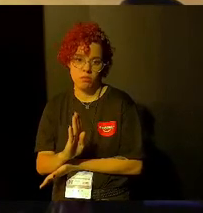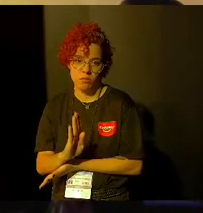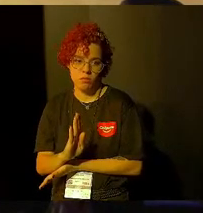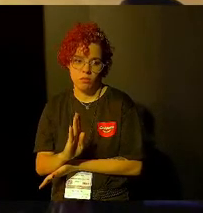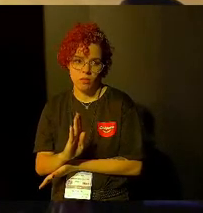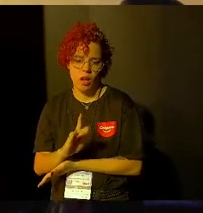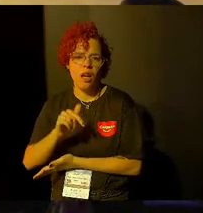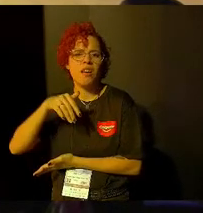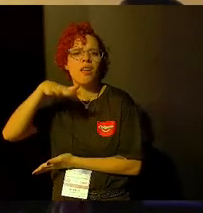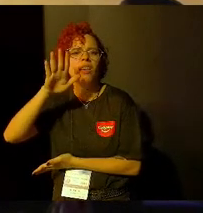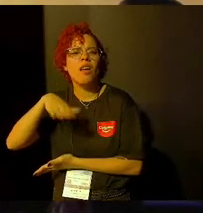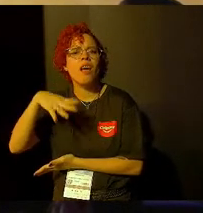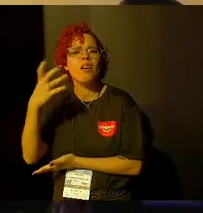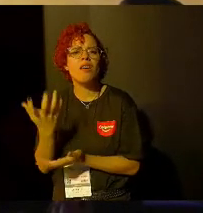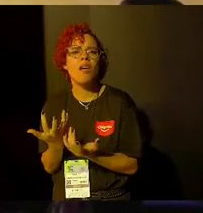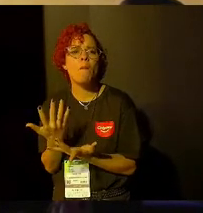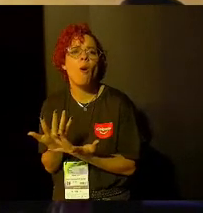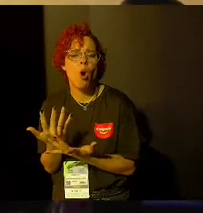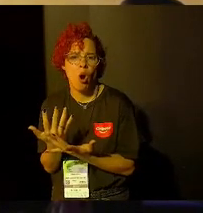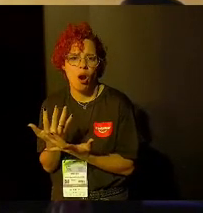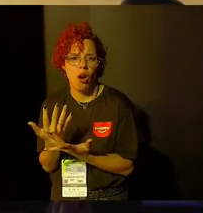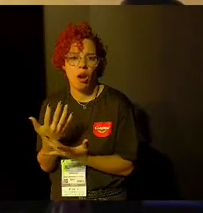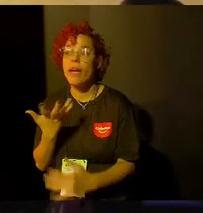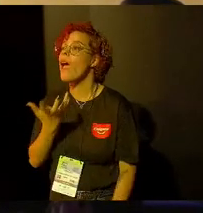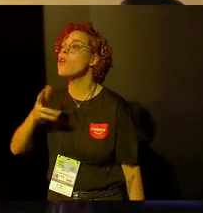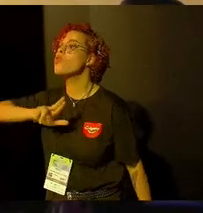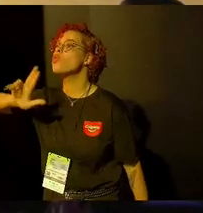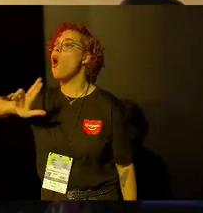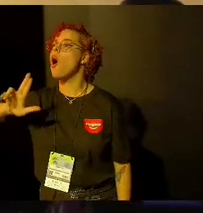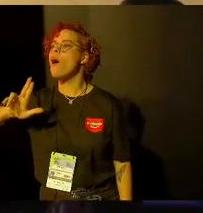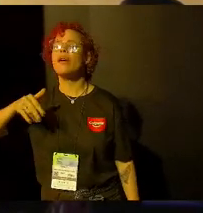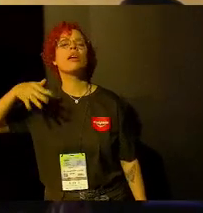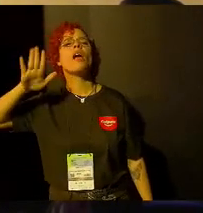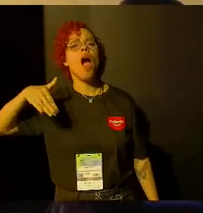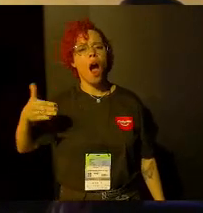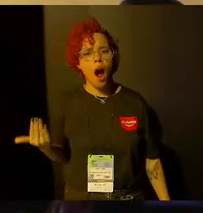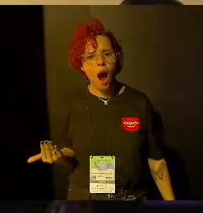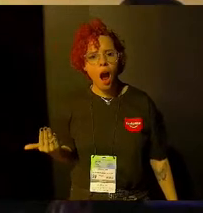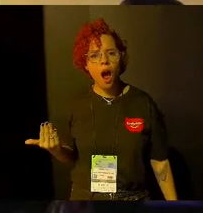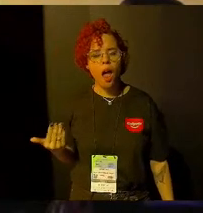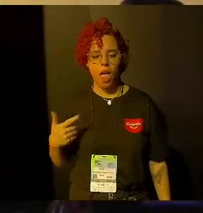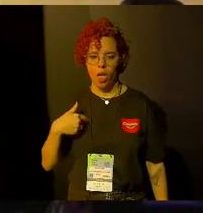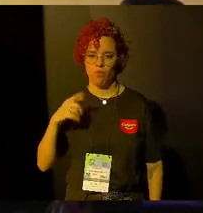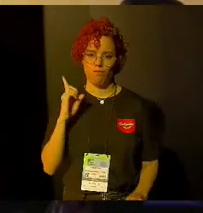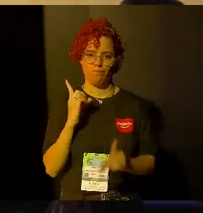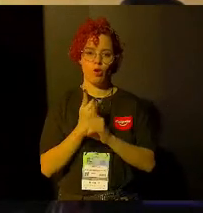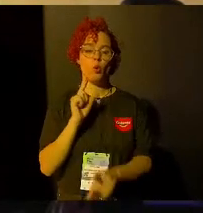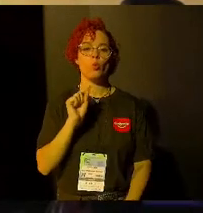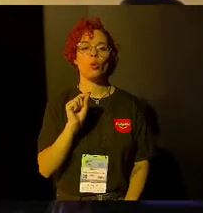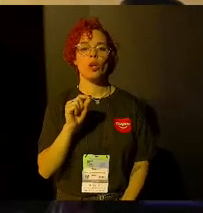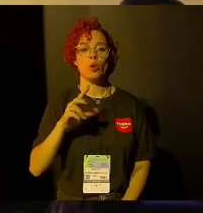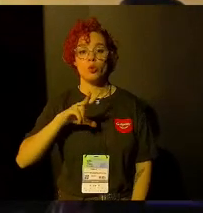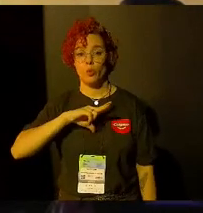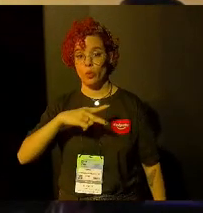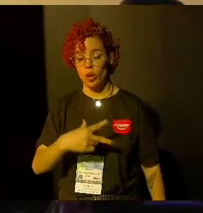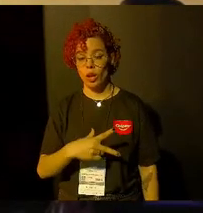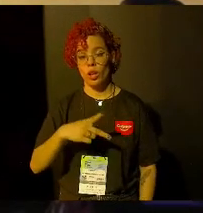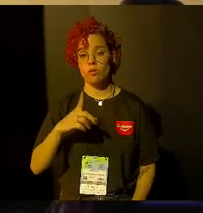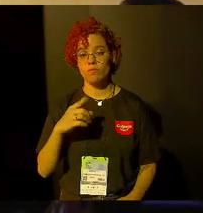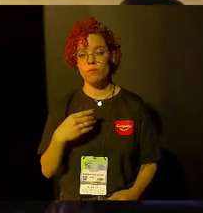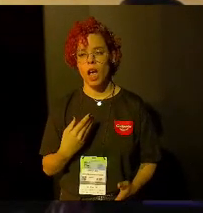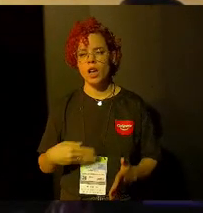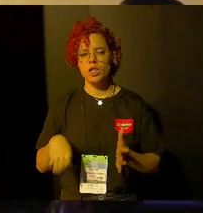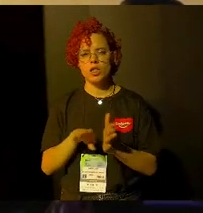Quem queimou aí começa a pesquisa eu quero o nome de quem queimou e eu descobri que os portugueses chegam no Brasil e traz uma figura chamada